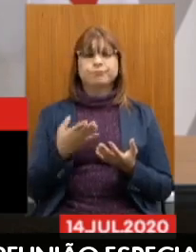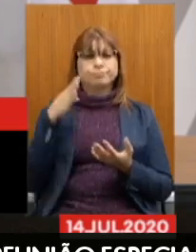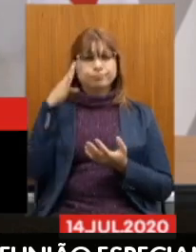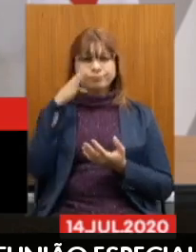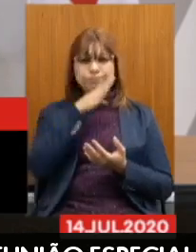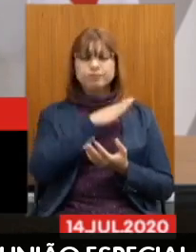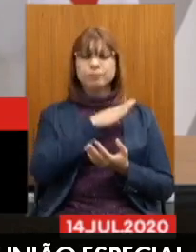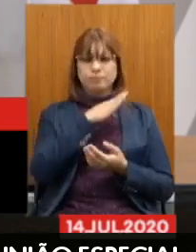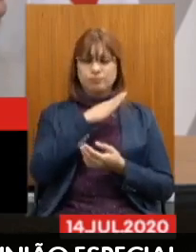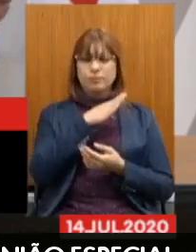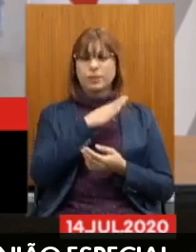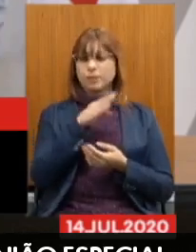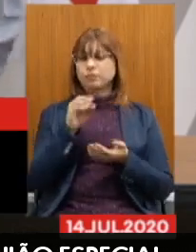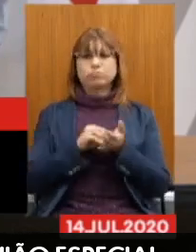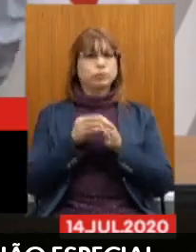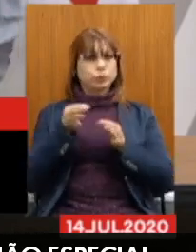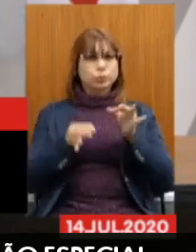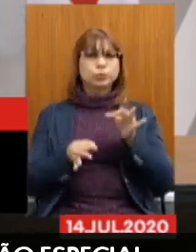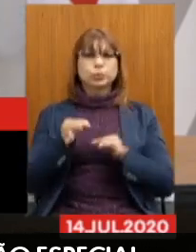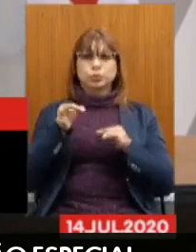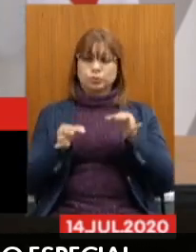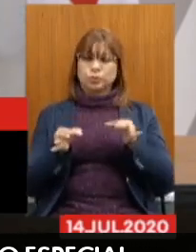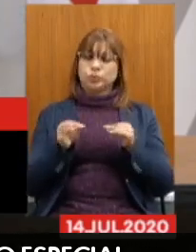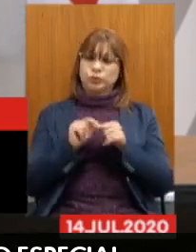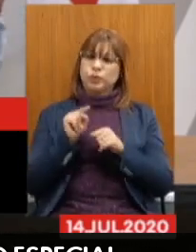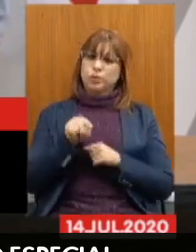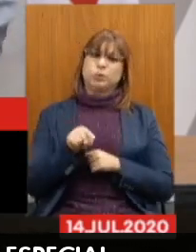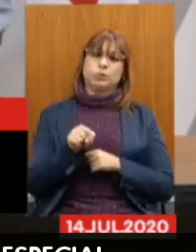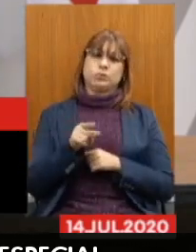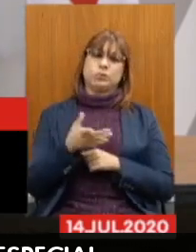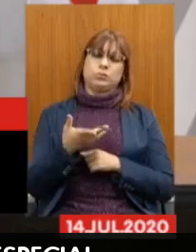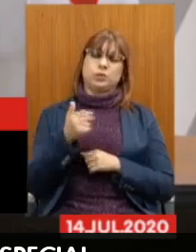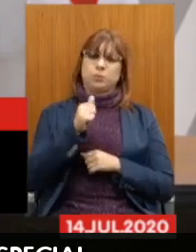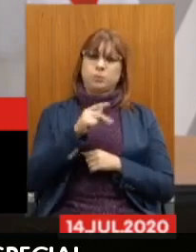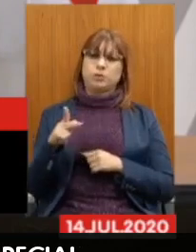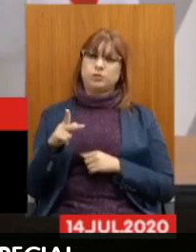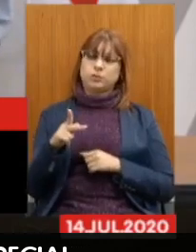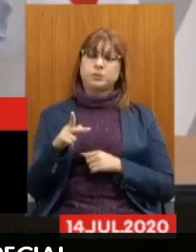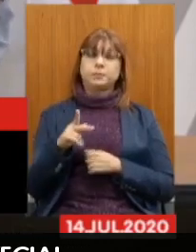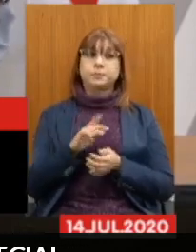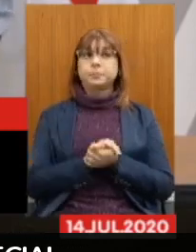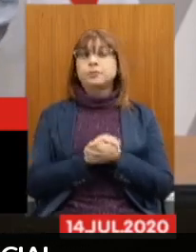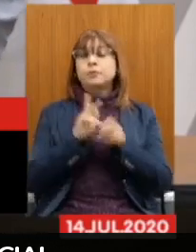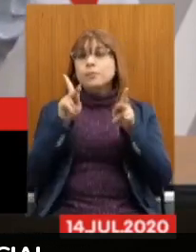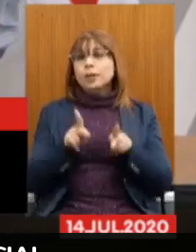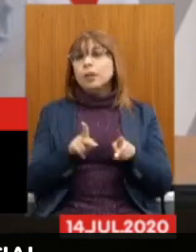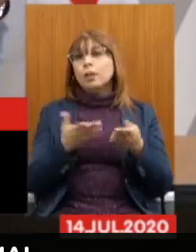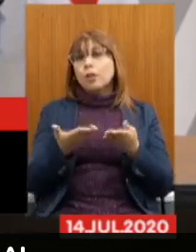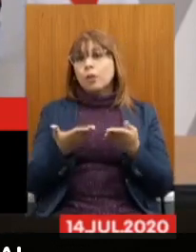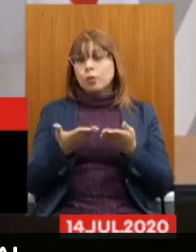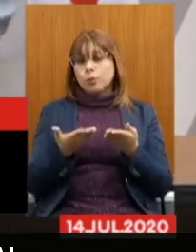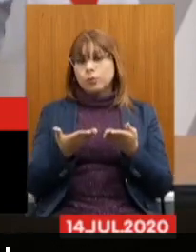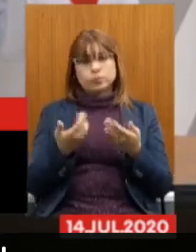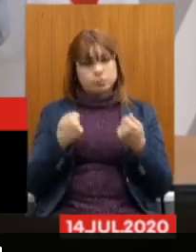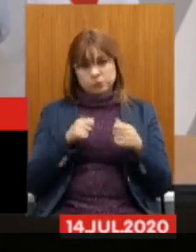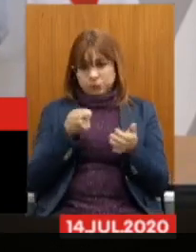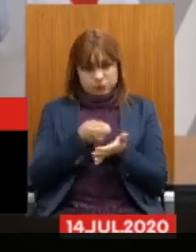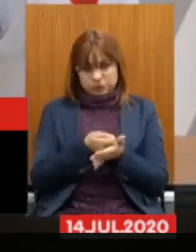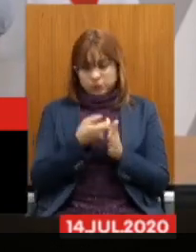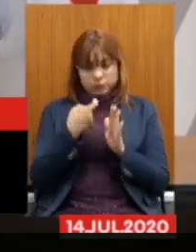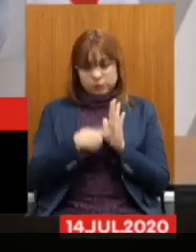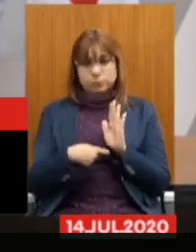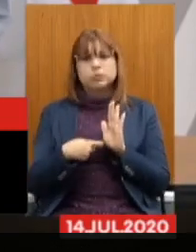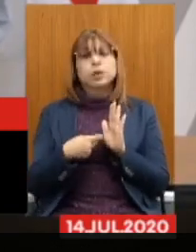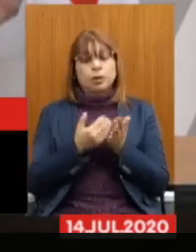é injusto fazer isso com os aposentados. Uma pessoa que hoje que está isenta passará a pagar